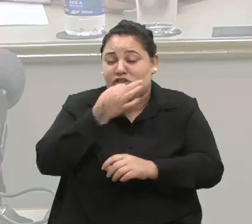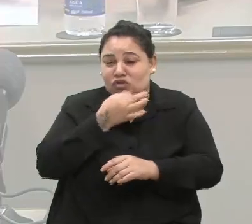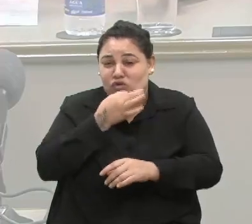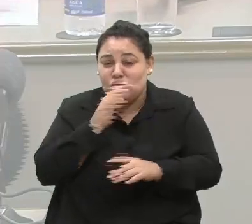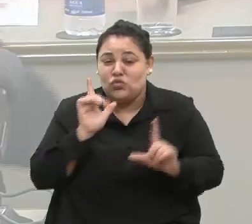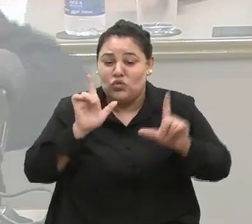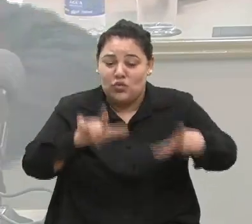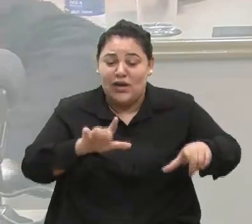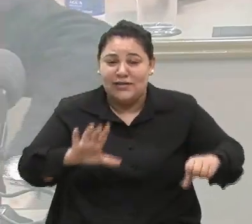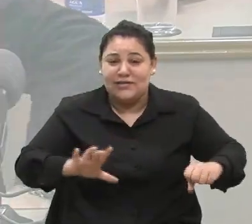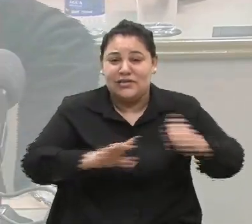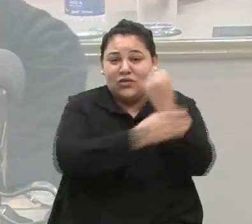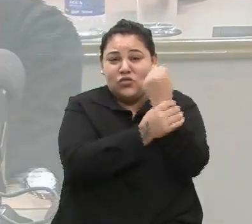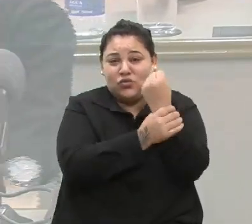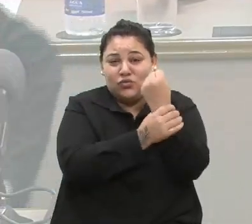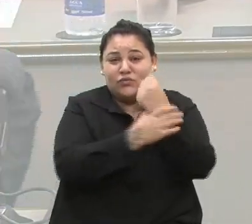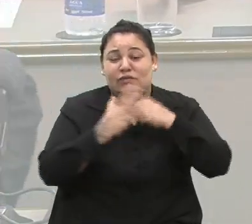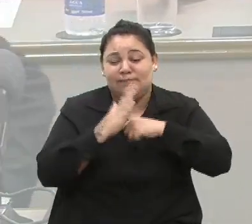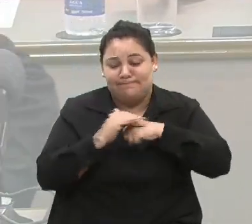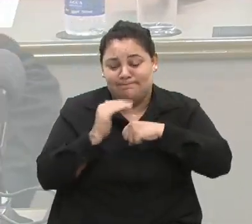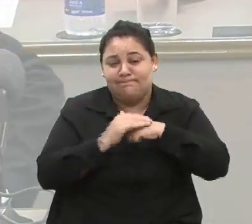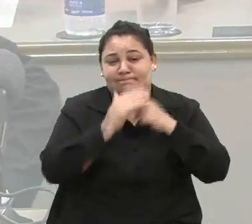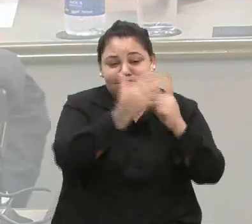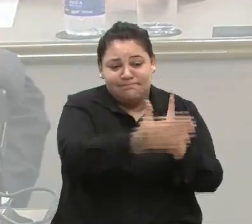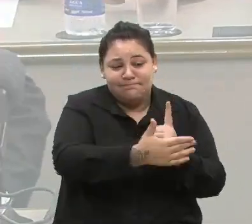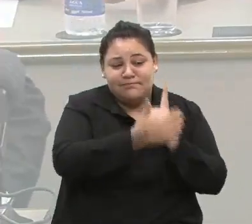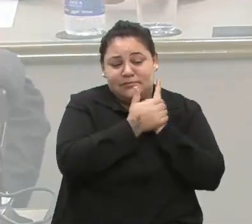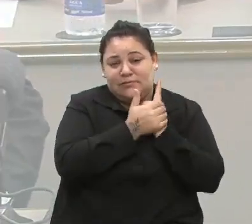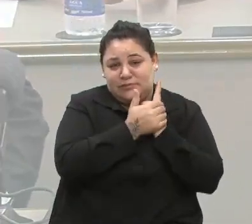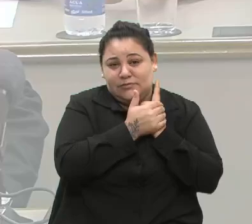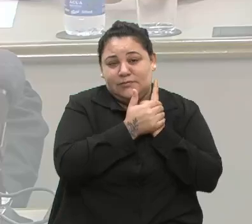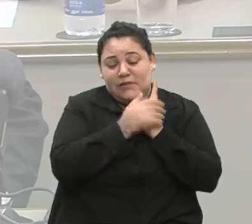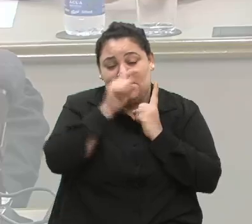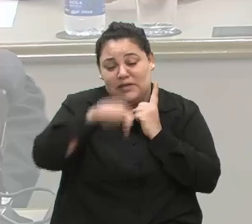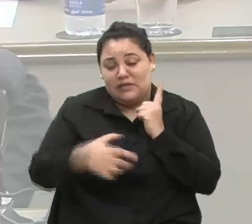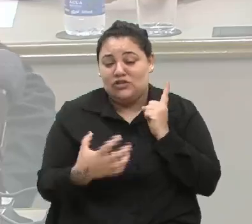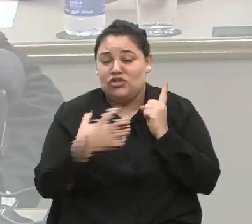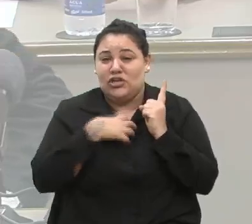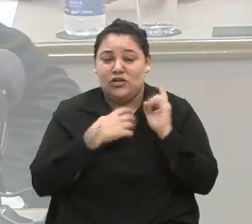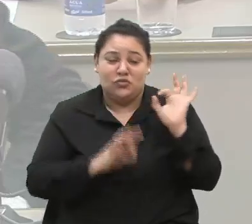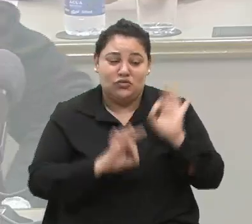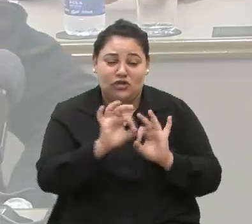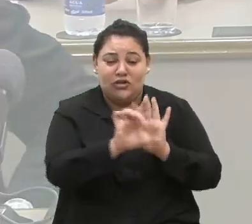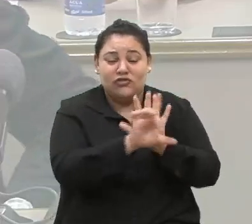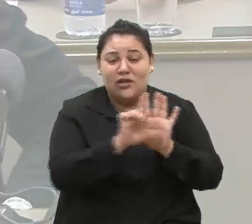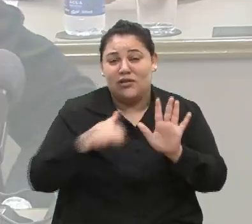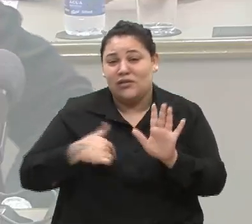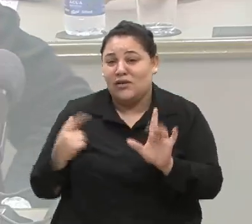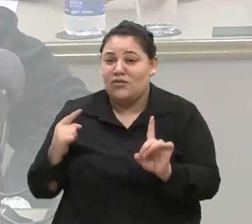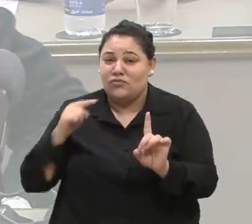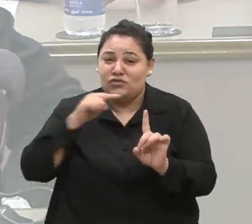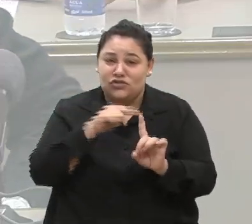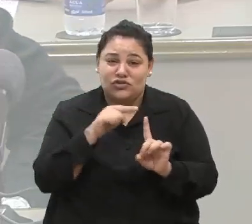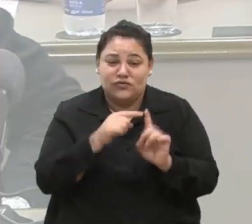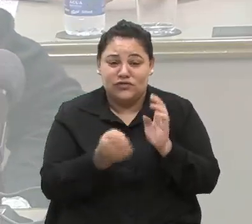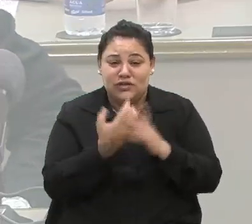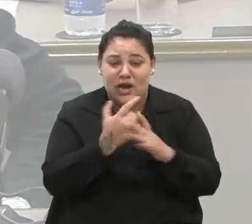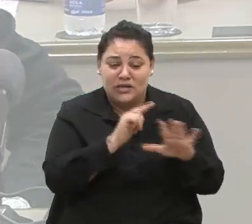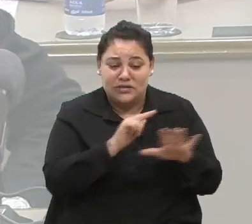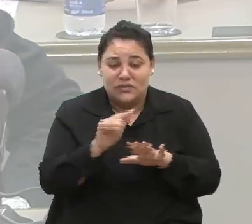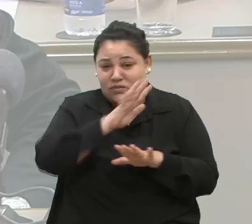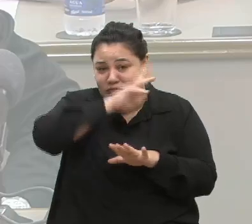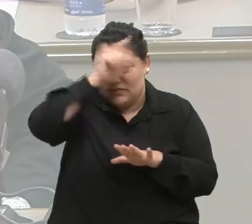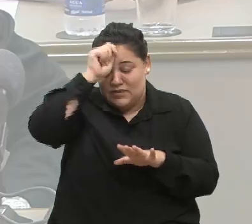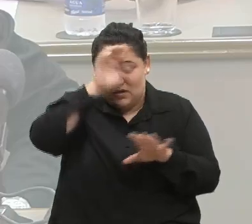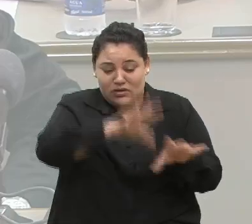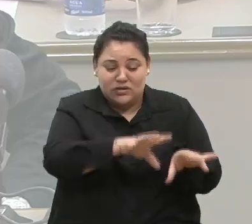e acolhedor para eles. Assim, o presente projeto de lei visa estabelecer a Semana Municipal da